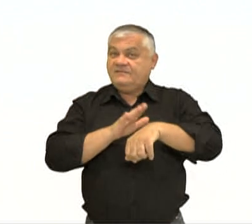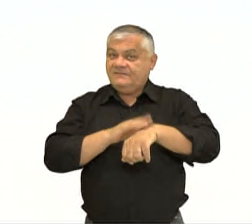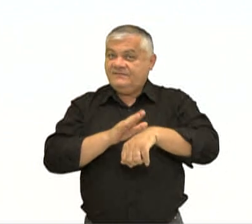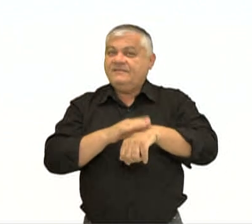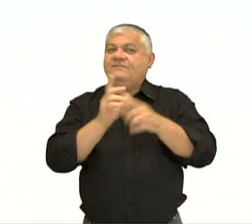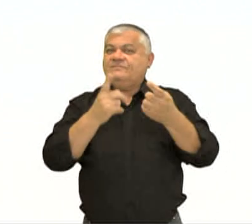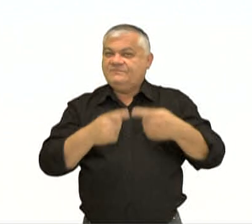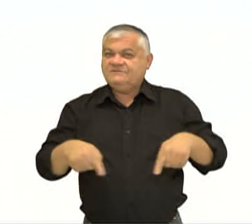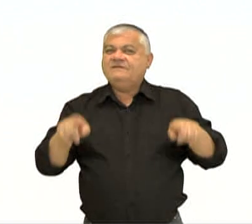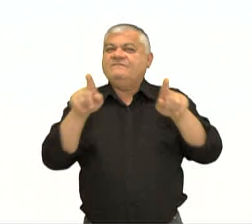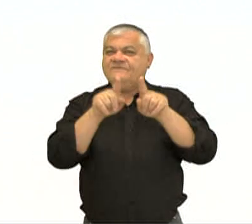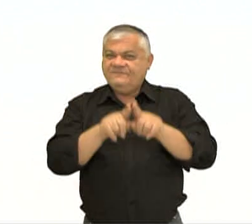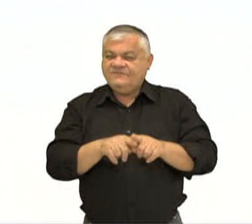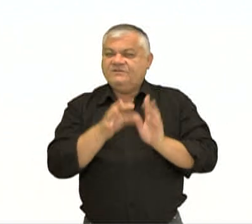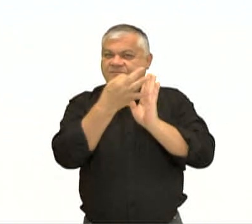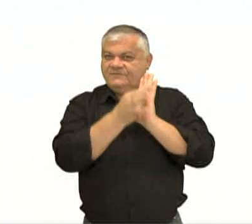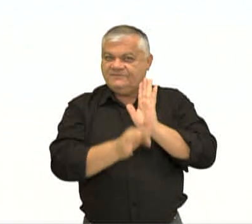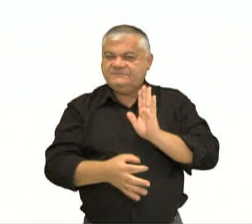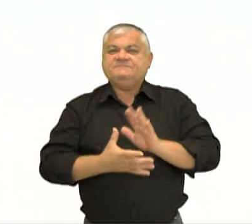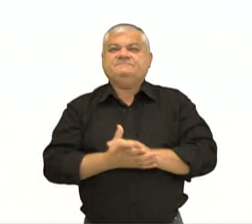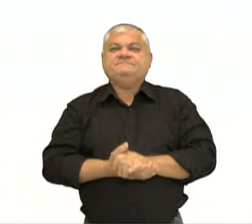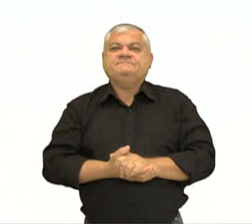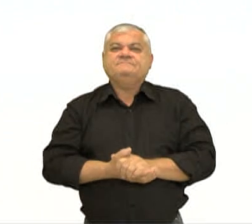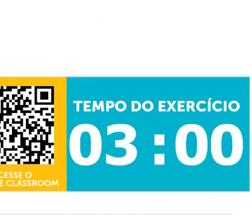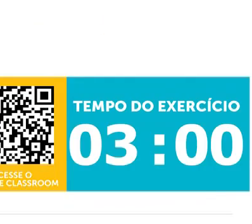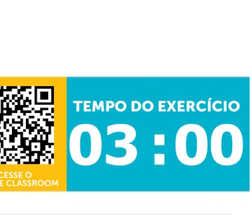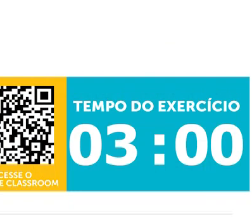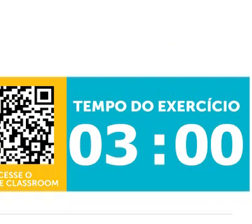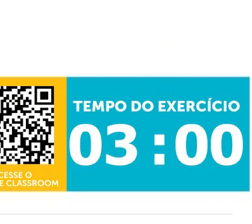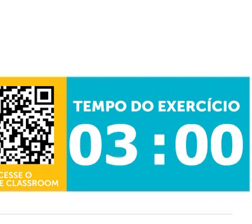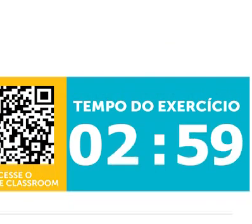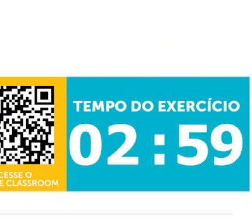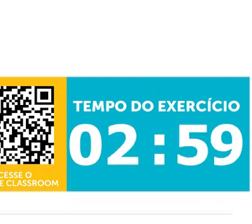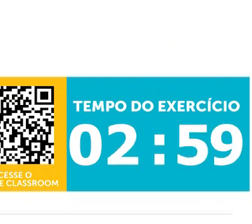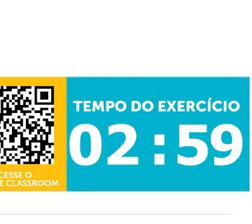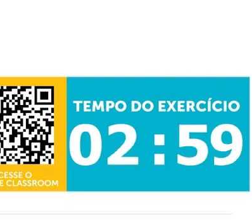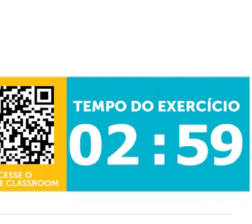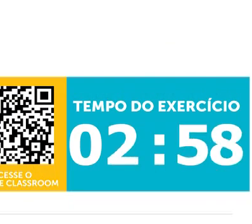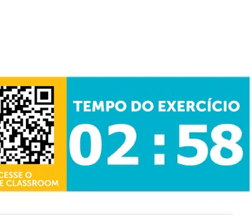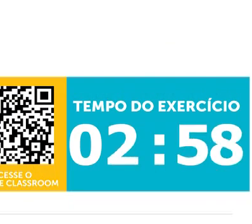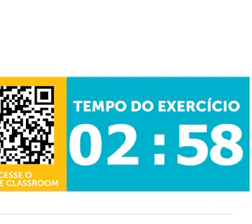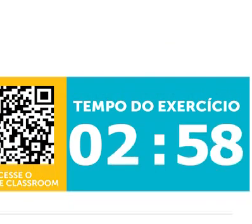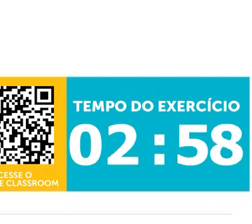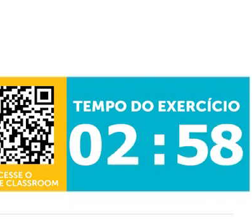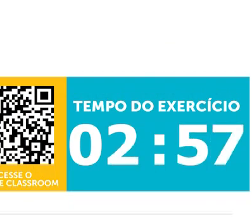tempinho e já estou de volta aqui para a correção.